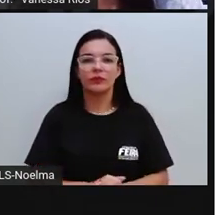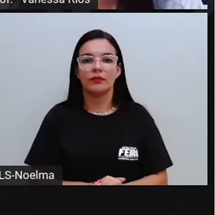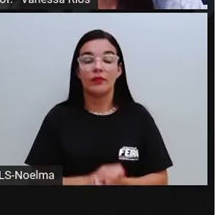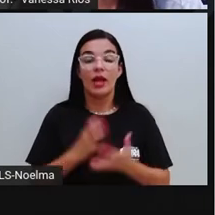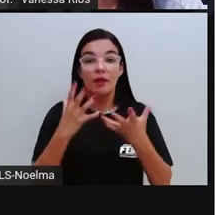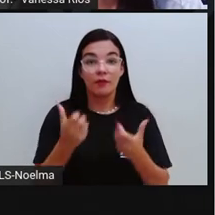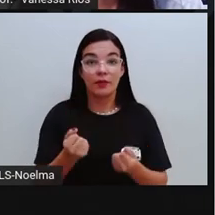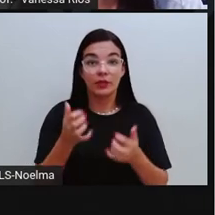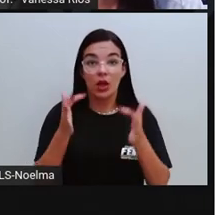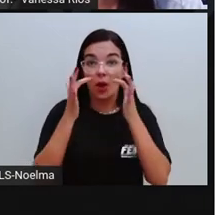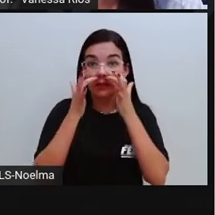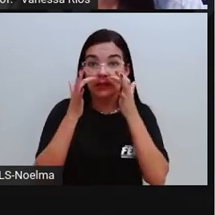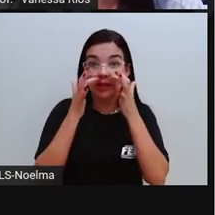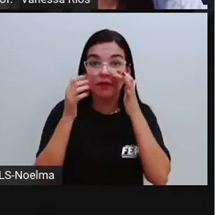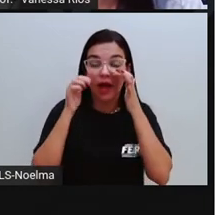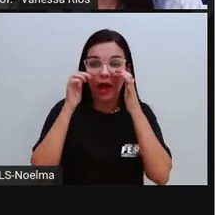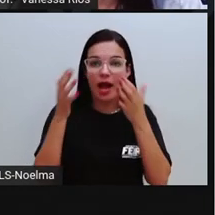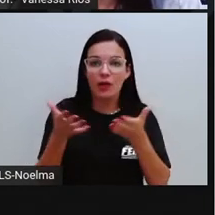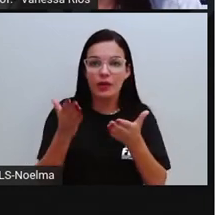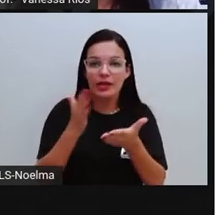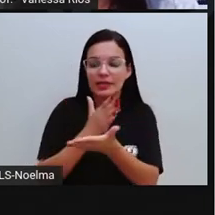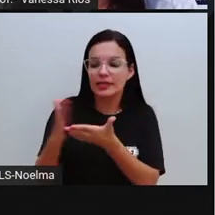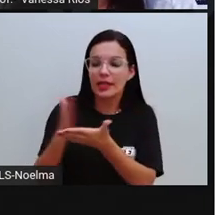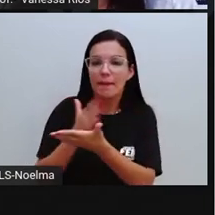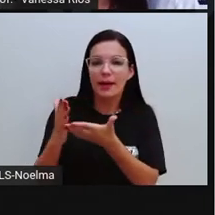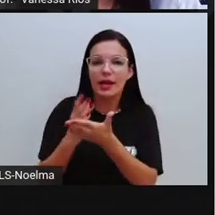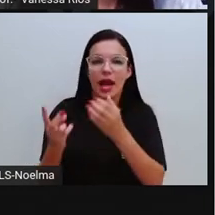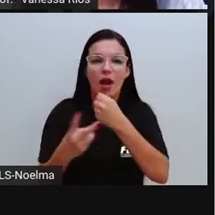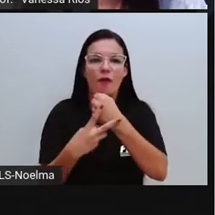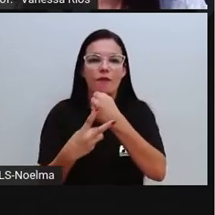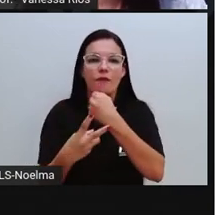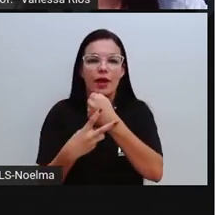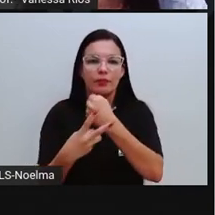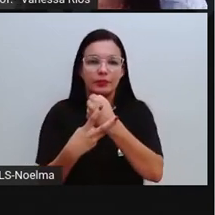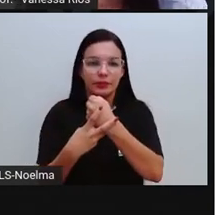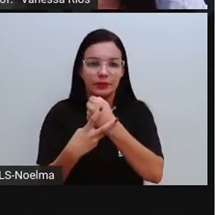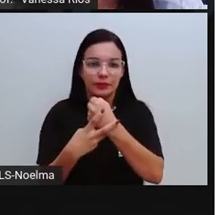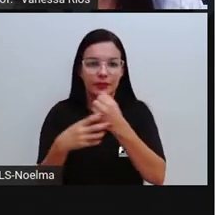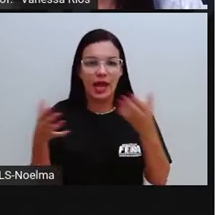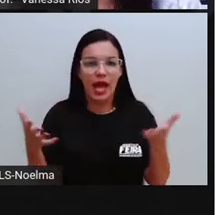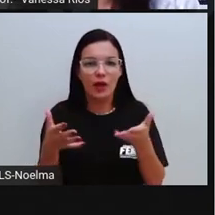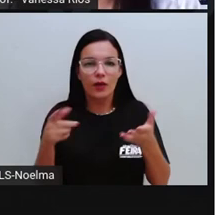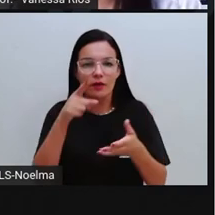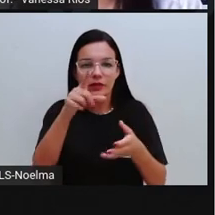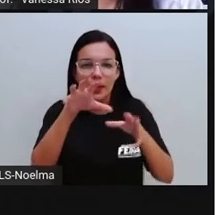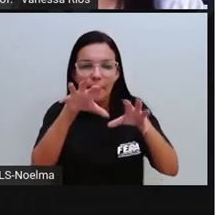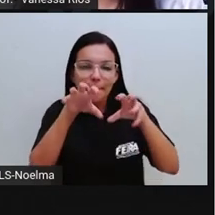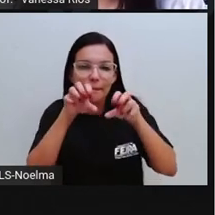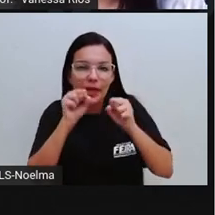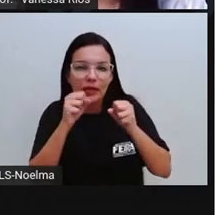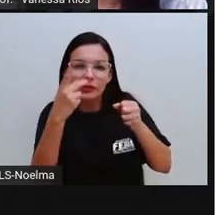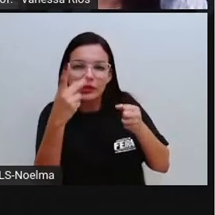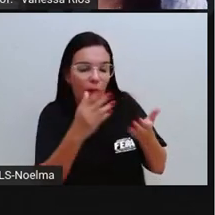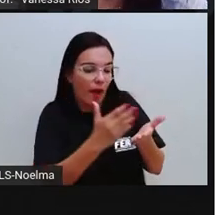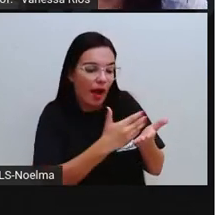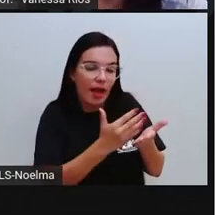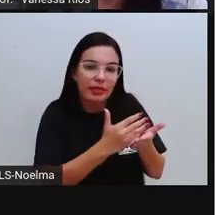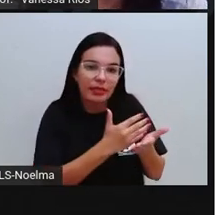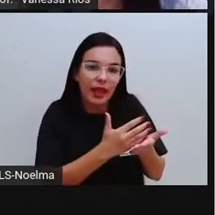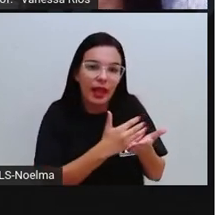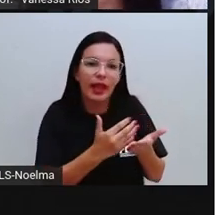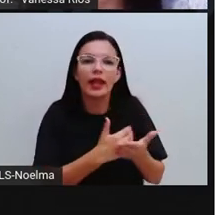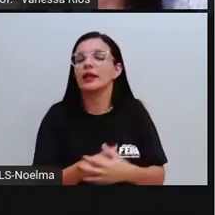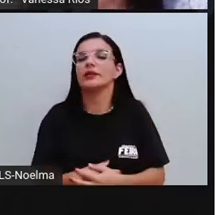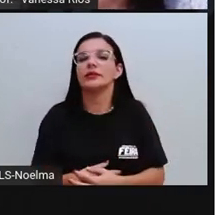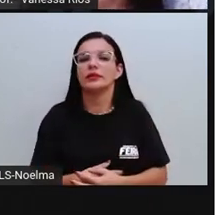Vamos observar então separar os verbos. A Pro gostaria que neste momento você pegasse agora aí o seu caderninho, não